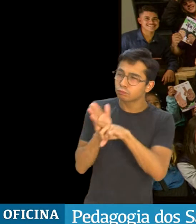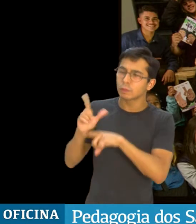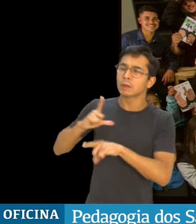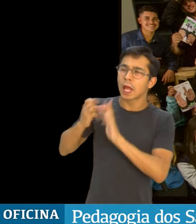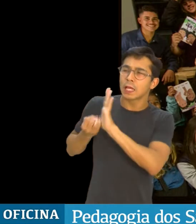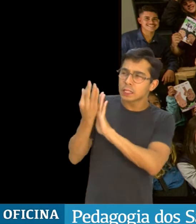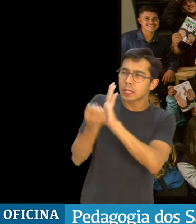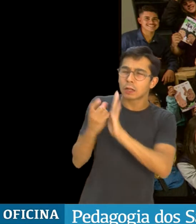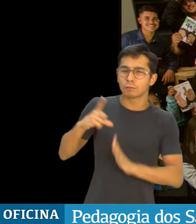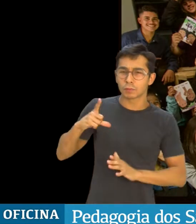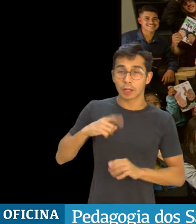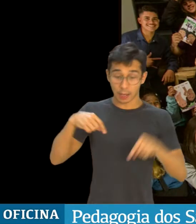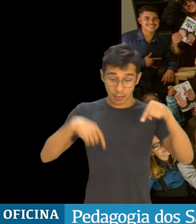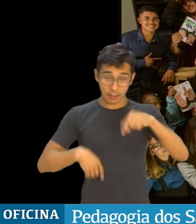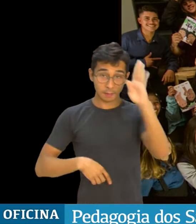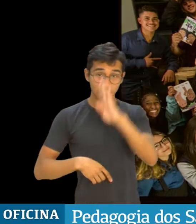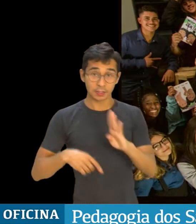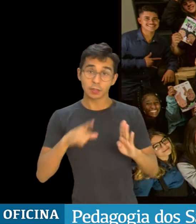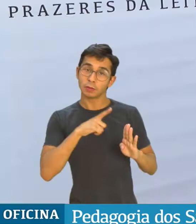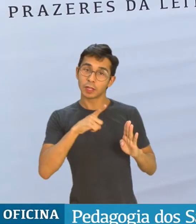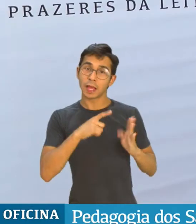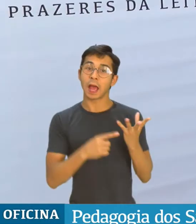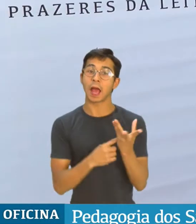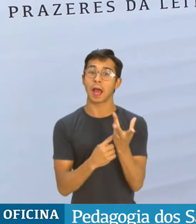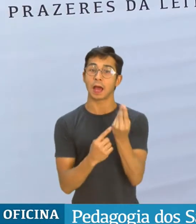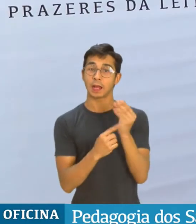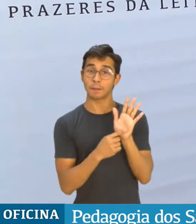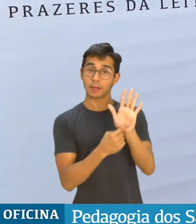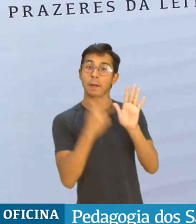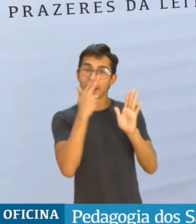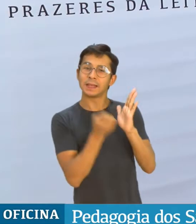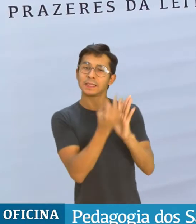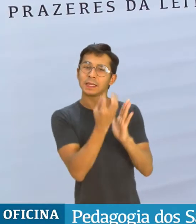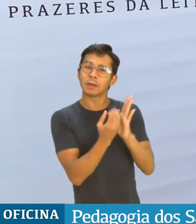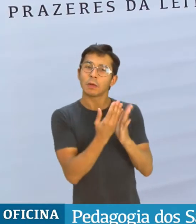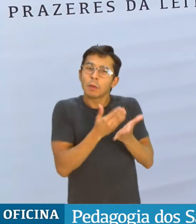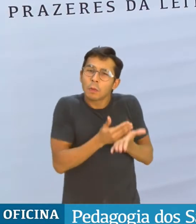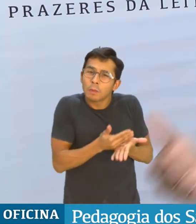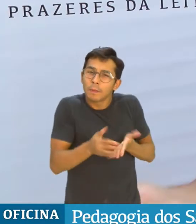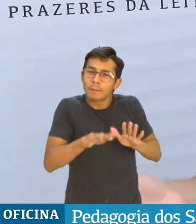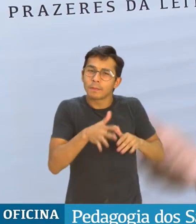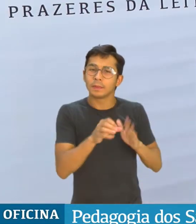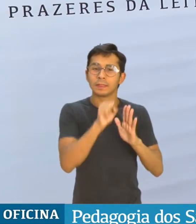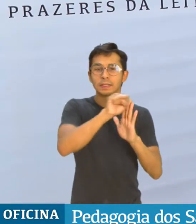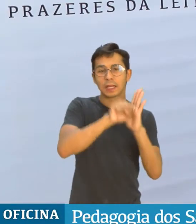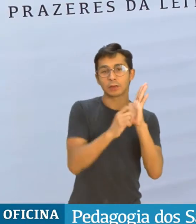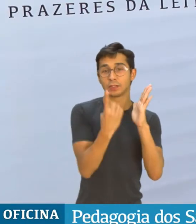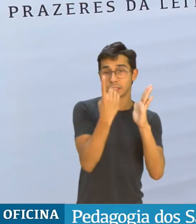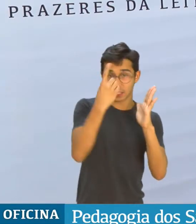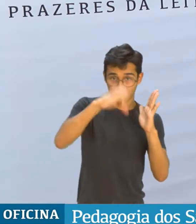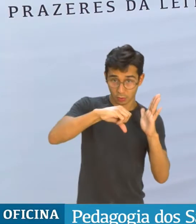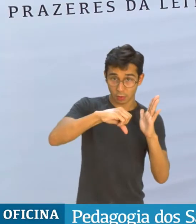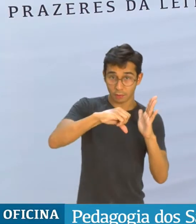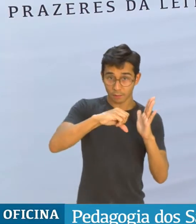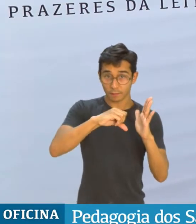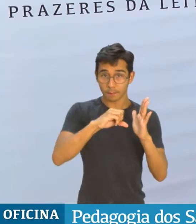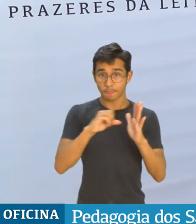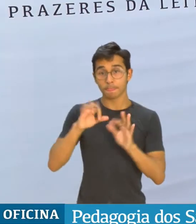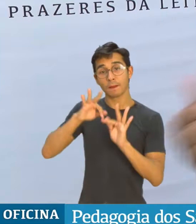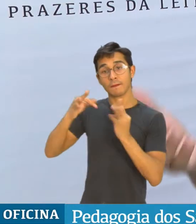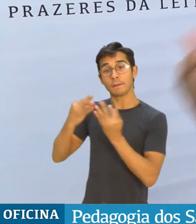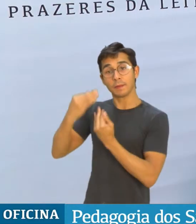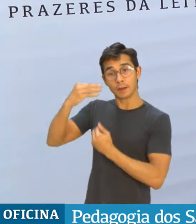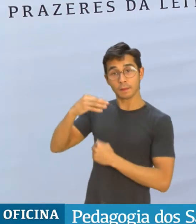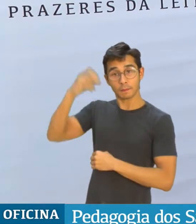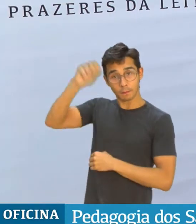algumas manifestações artísticas conhecidas como saraus a partir do século XIX só, a partir da fuga da família real para o Brasil.